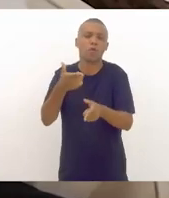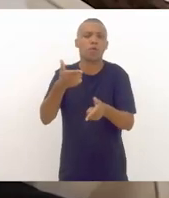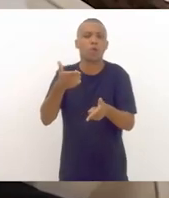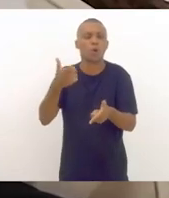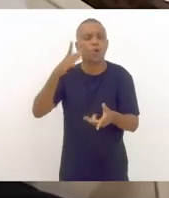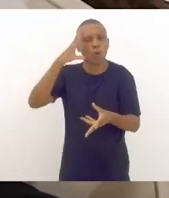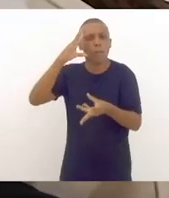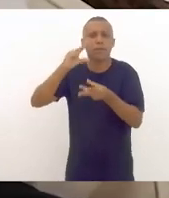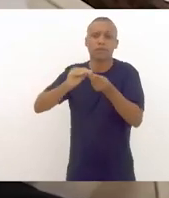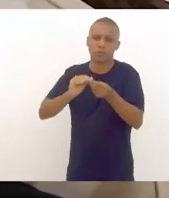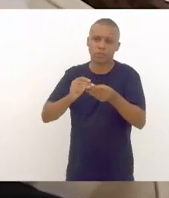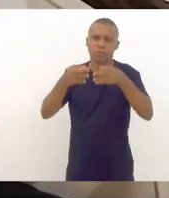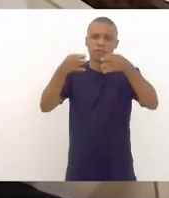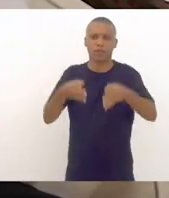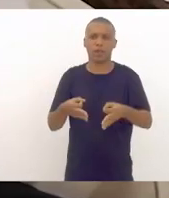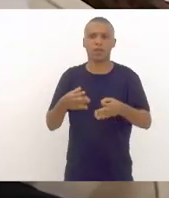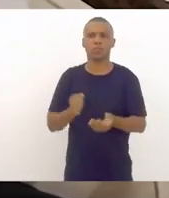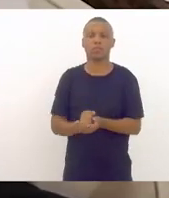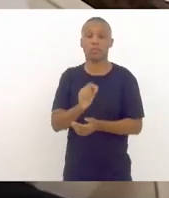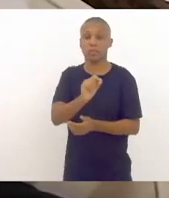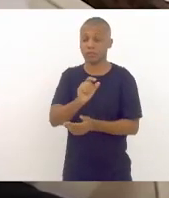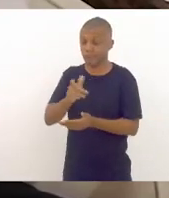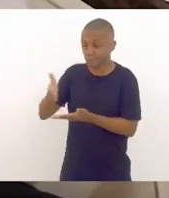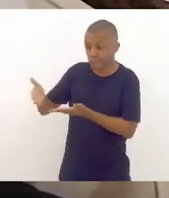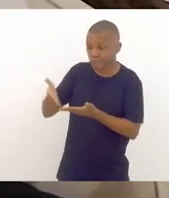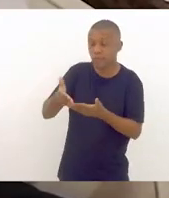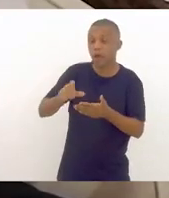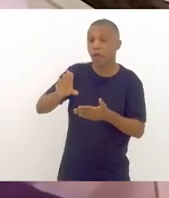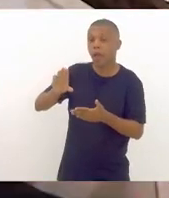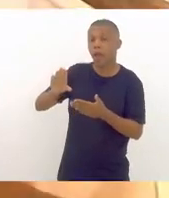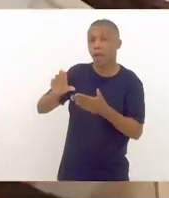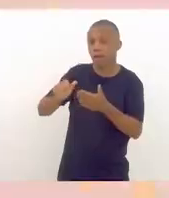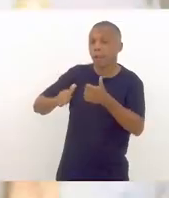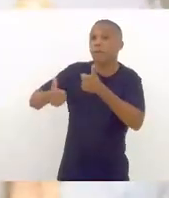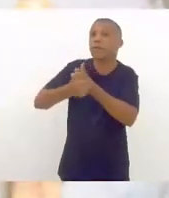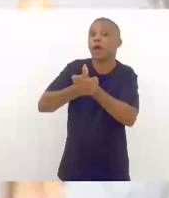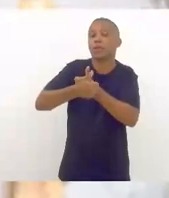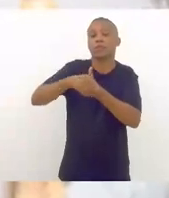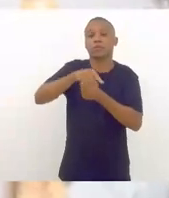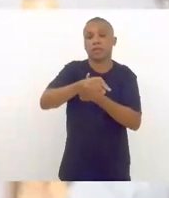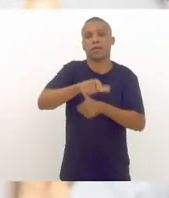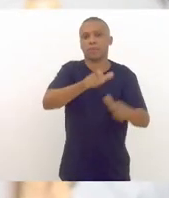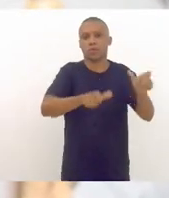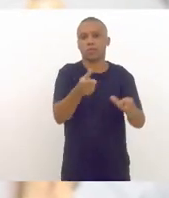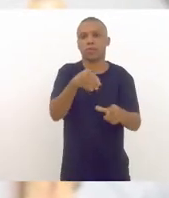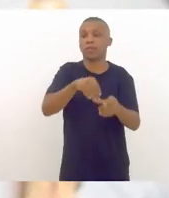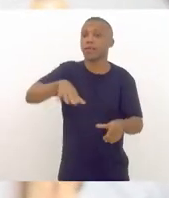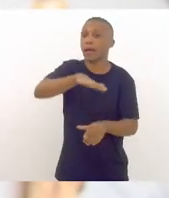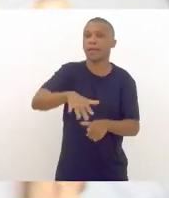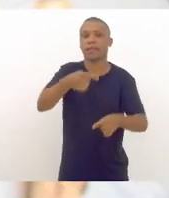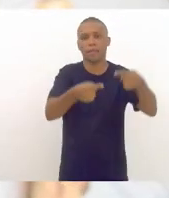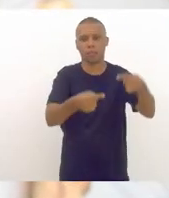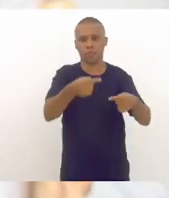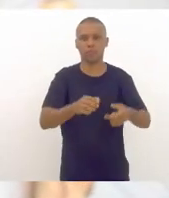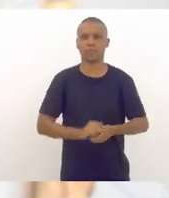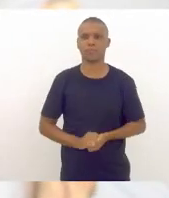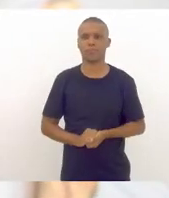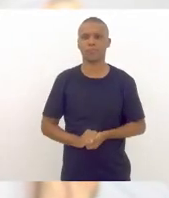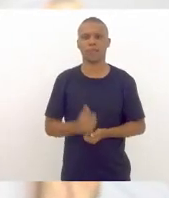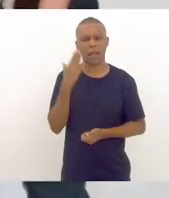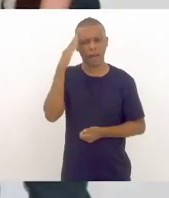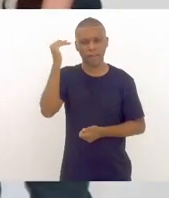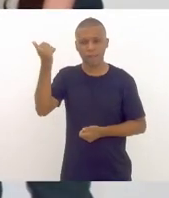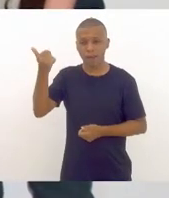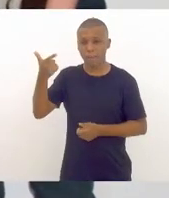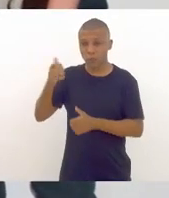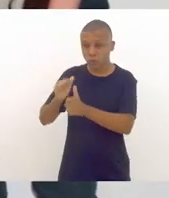entendesse isso, uma voz dessas pessoas na política. A fama, trazida do esporte,